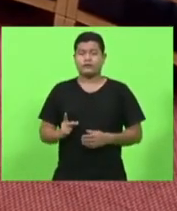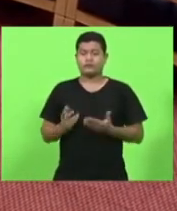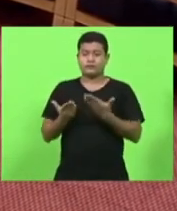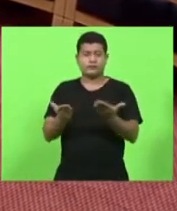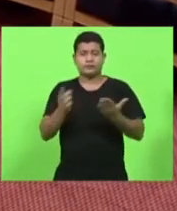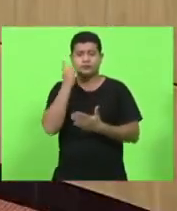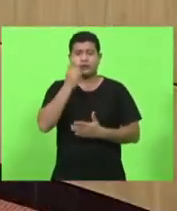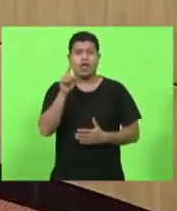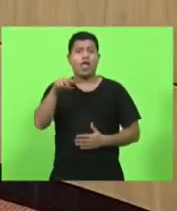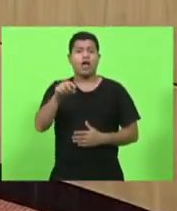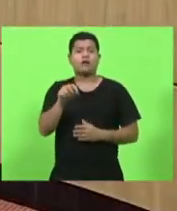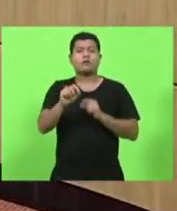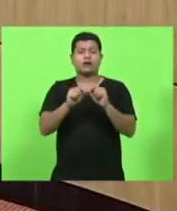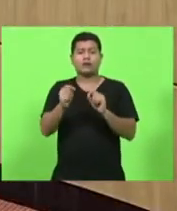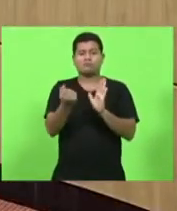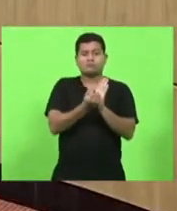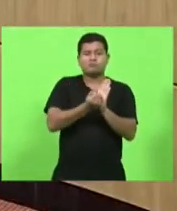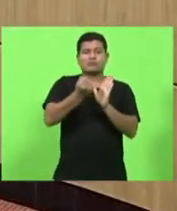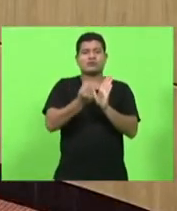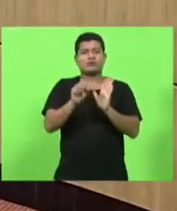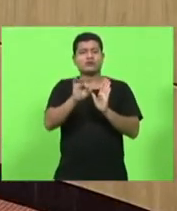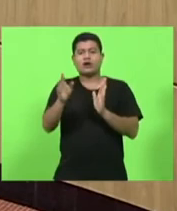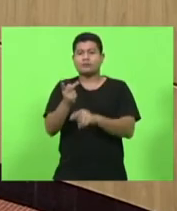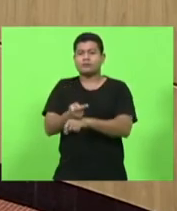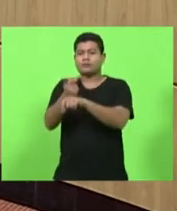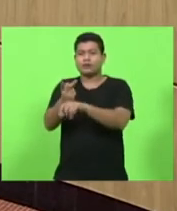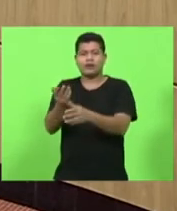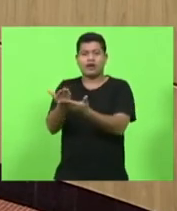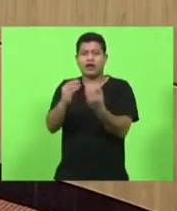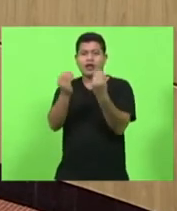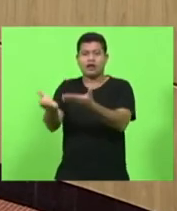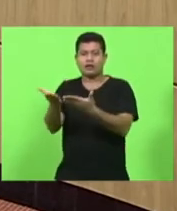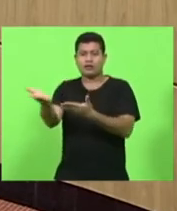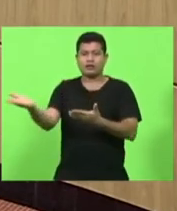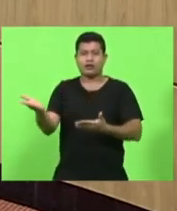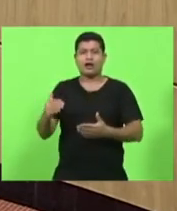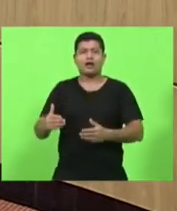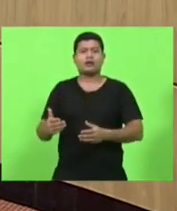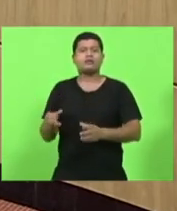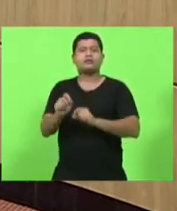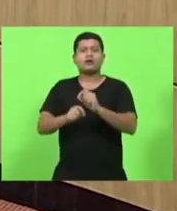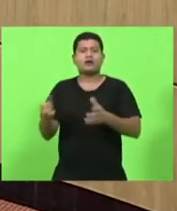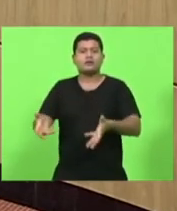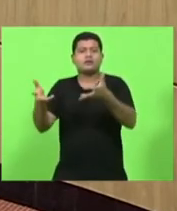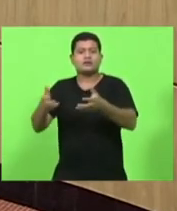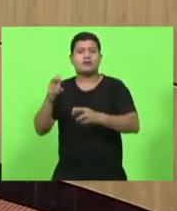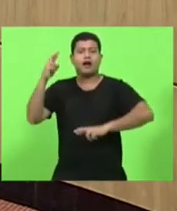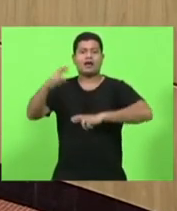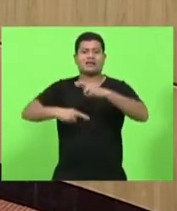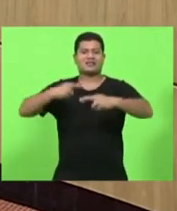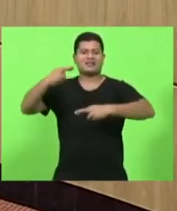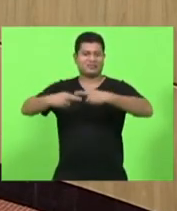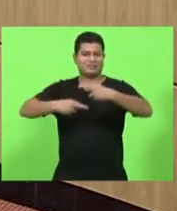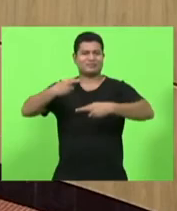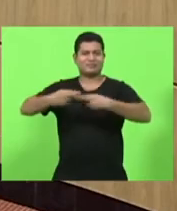selo para premiar as empresas que incentivam a reciclagem de lixo. Então, é bom